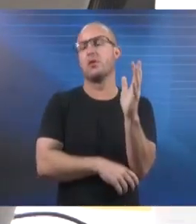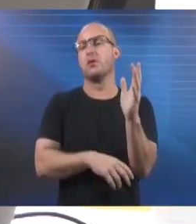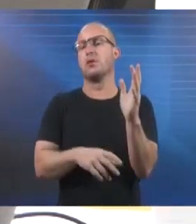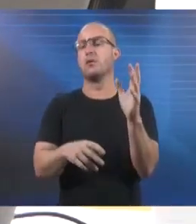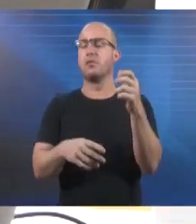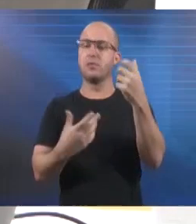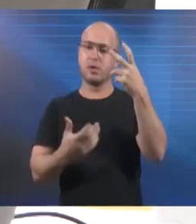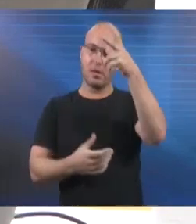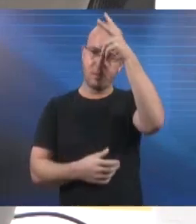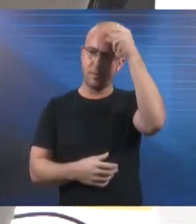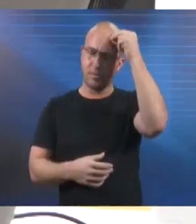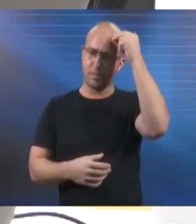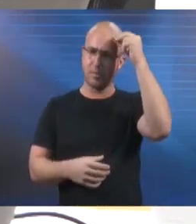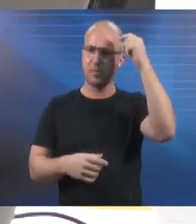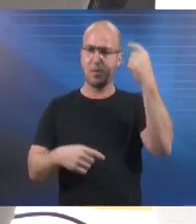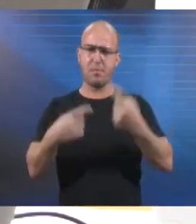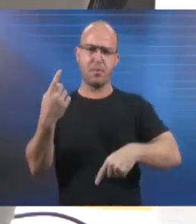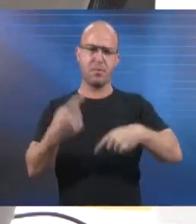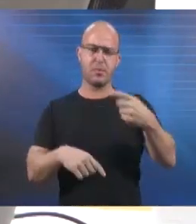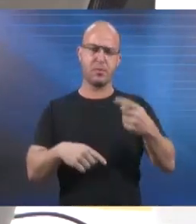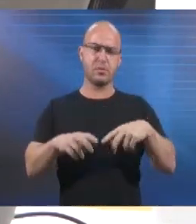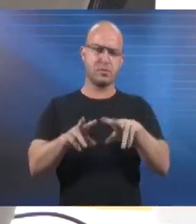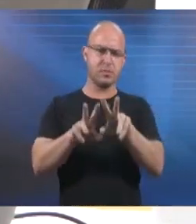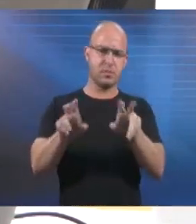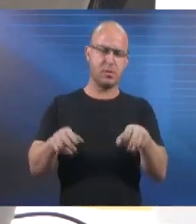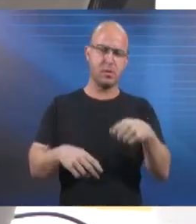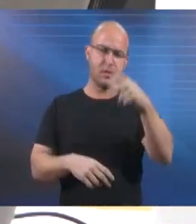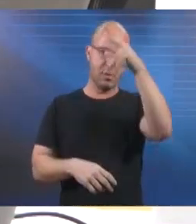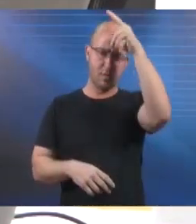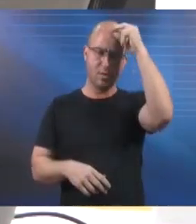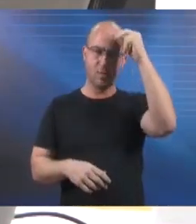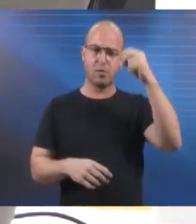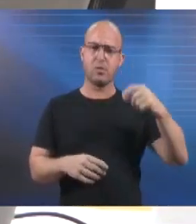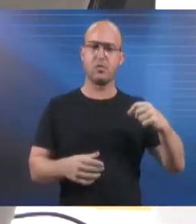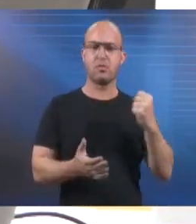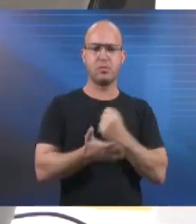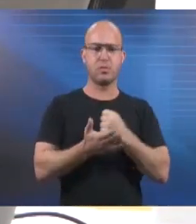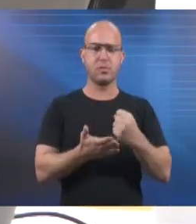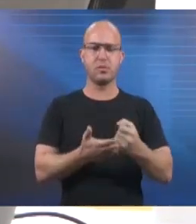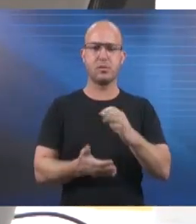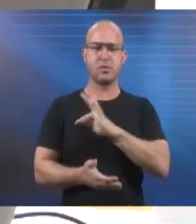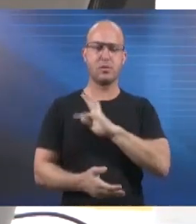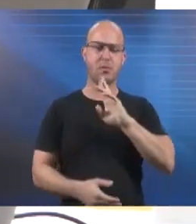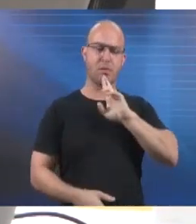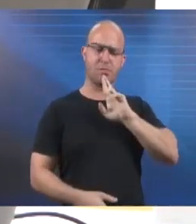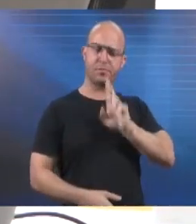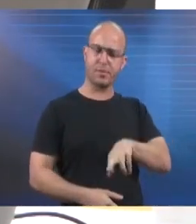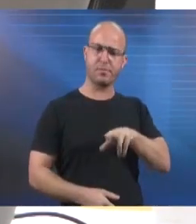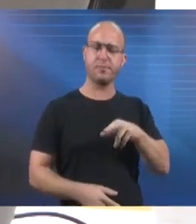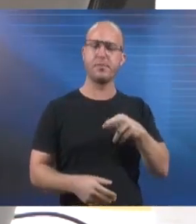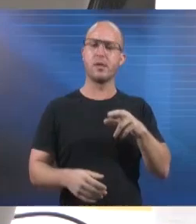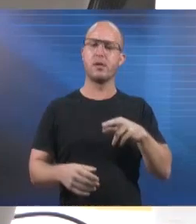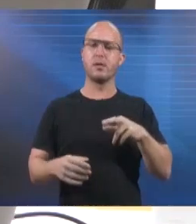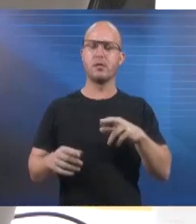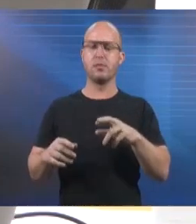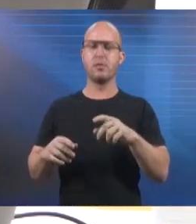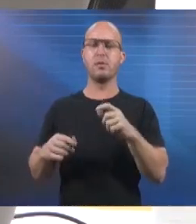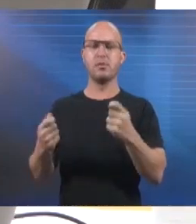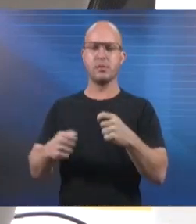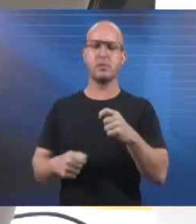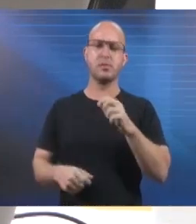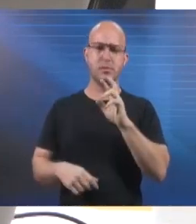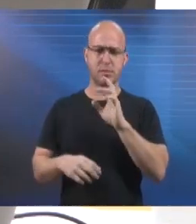prefeitura não politiza esse tema que a prefeitura contrate técnico para trabalhar para dar resposta para responder o que tem que ser